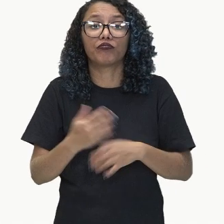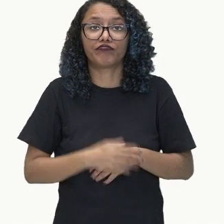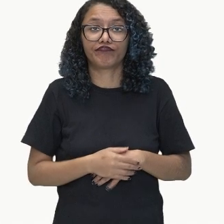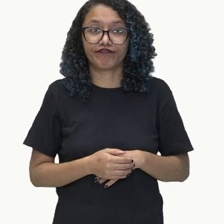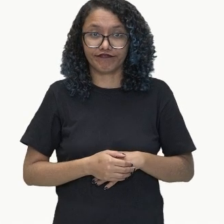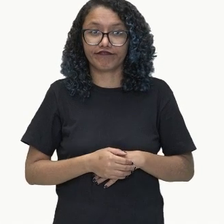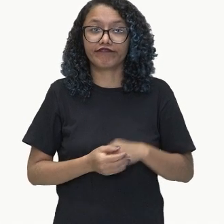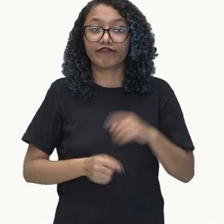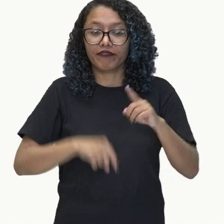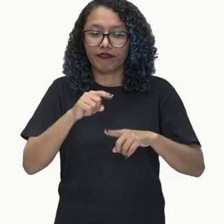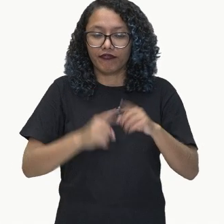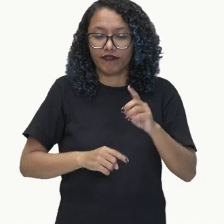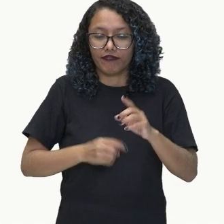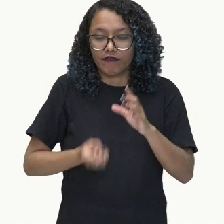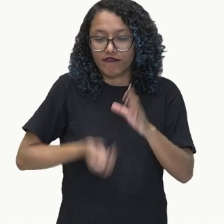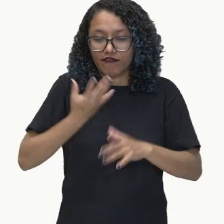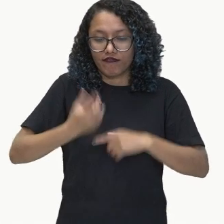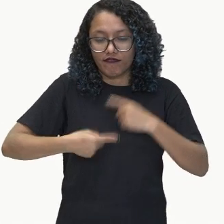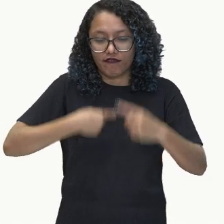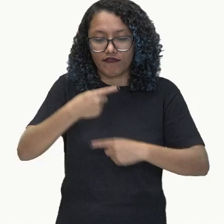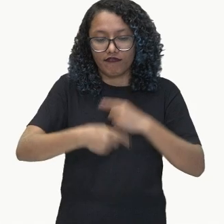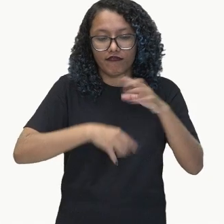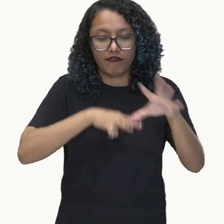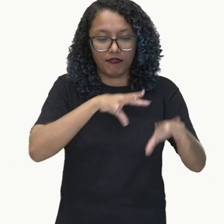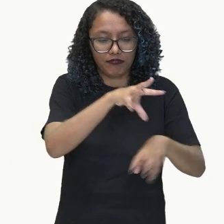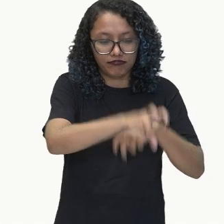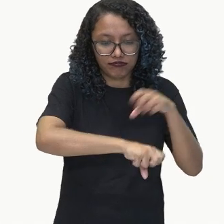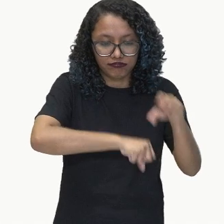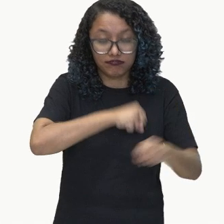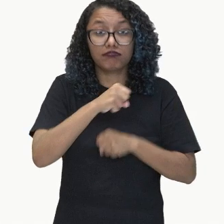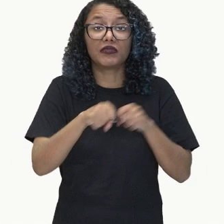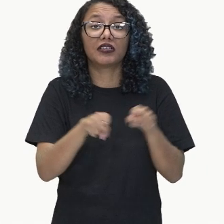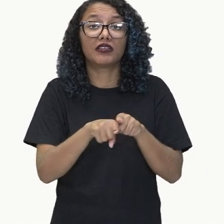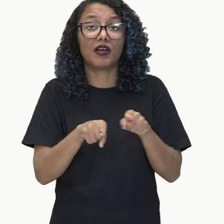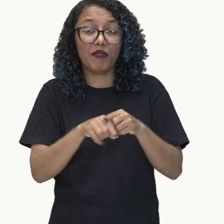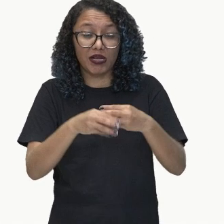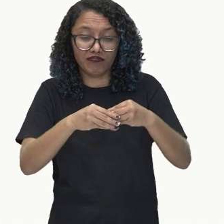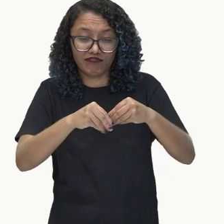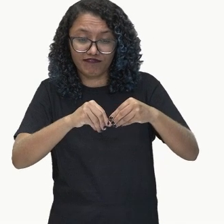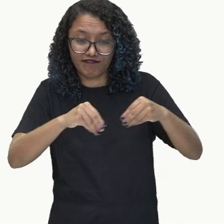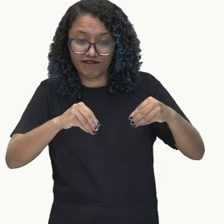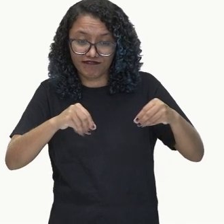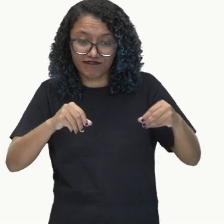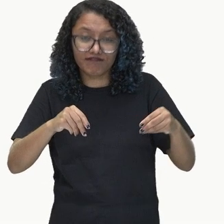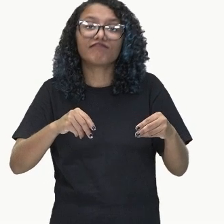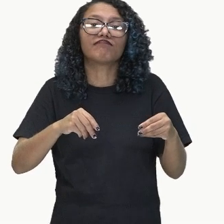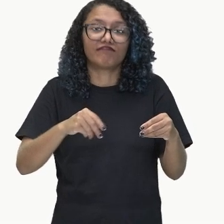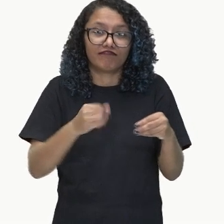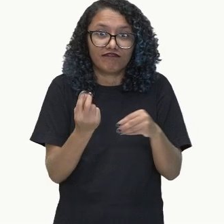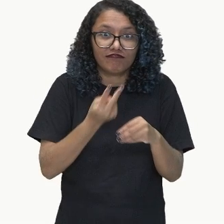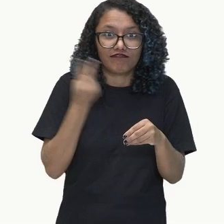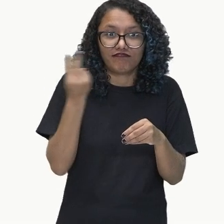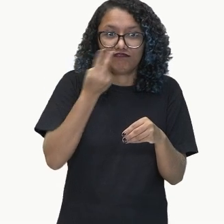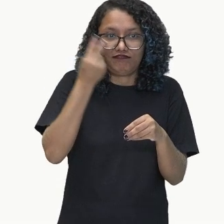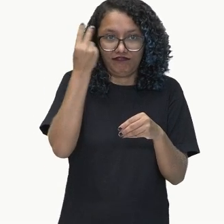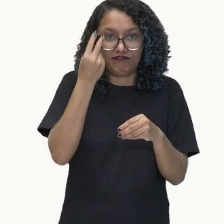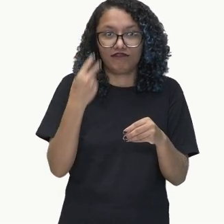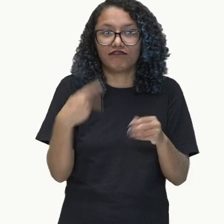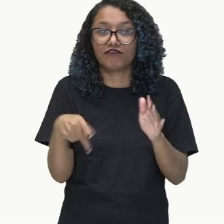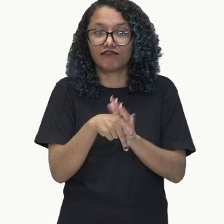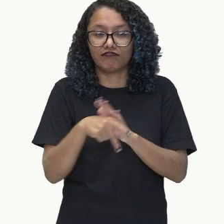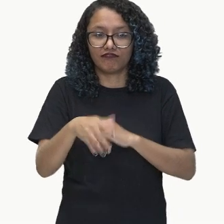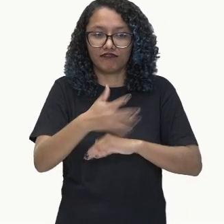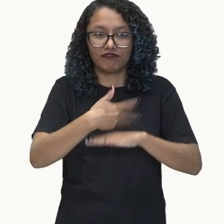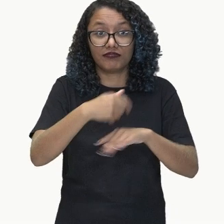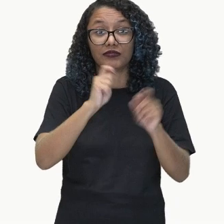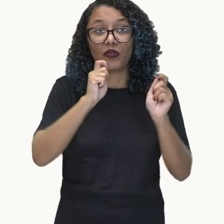as matérias-primas e as riquezas minerais que estão na colônia, para que a metrópole se